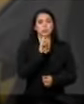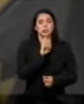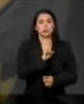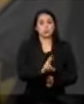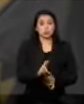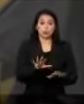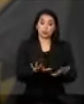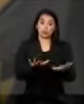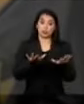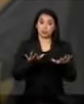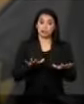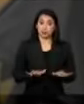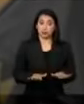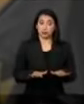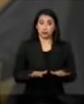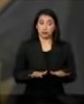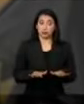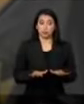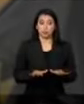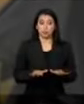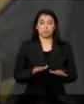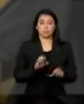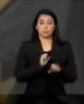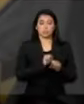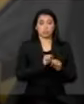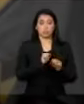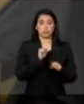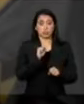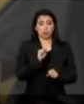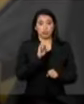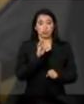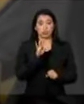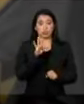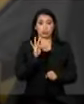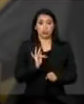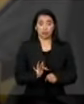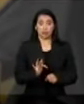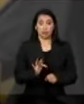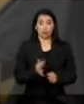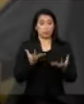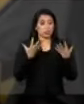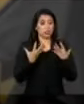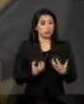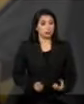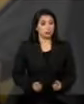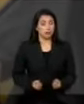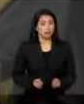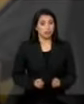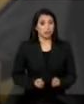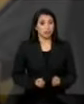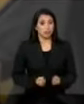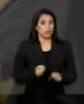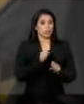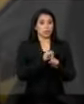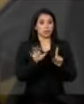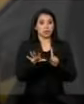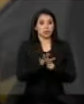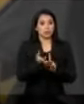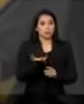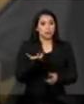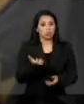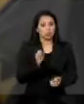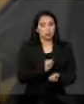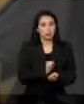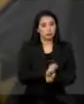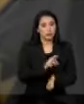Corte satisfatória. E por que não dizer satisfatória aos anseios da sociedade? Porque